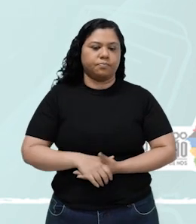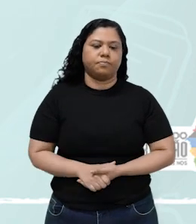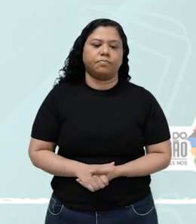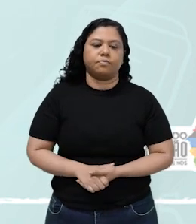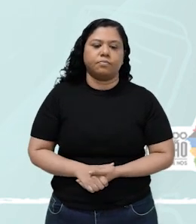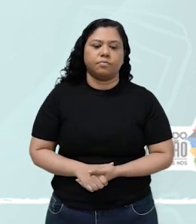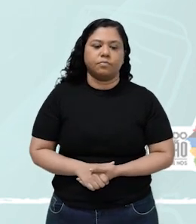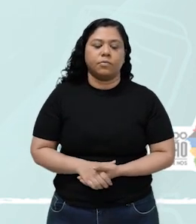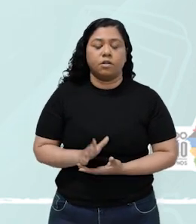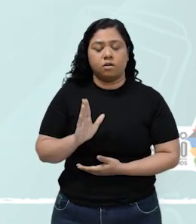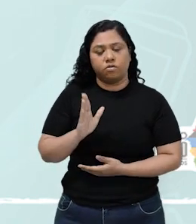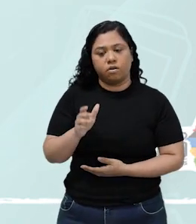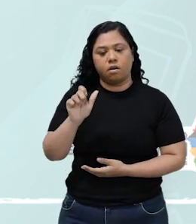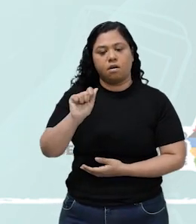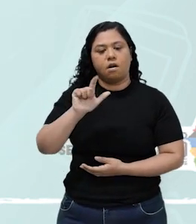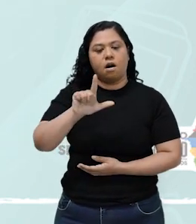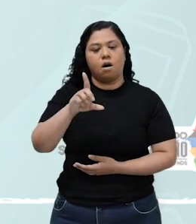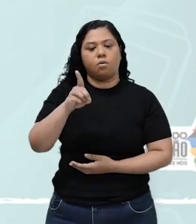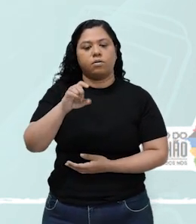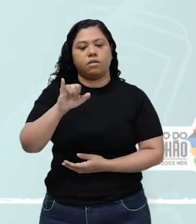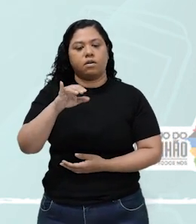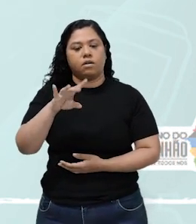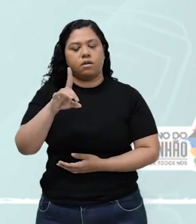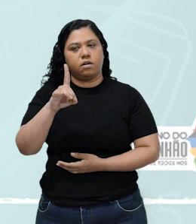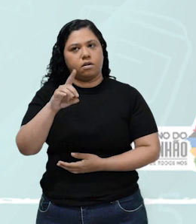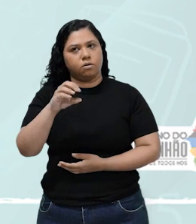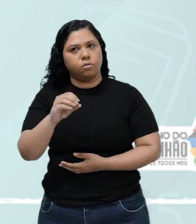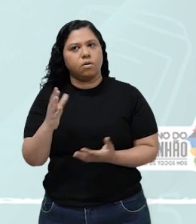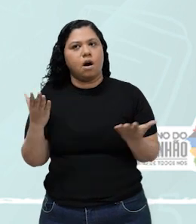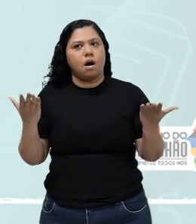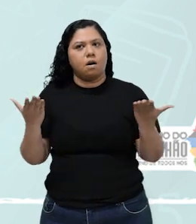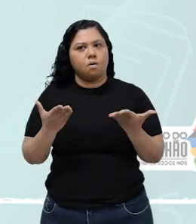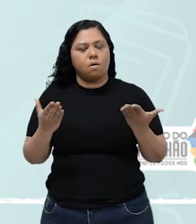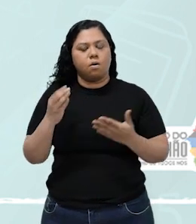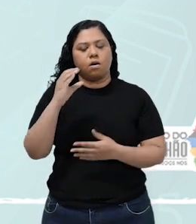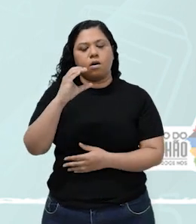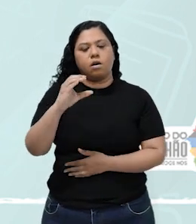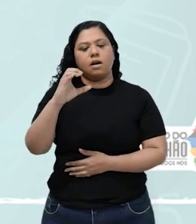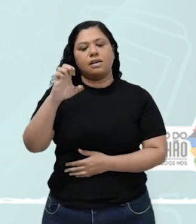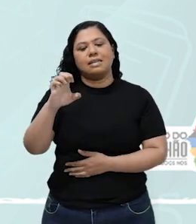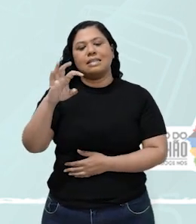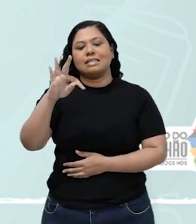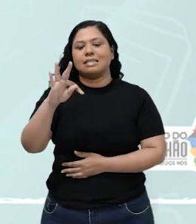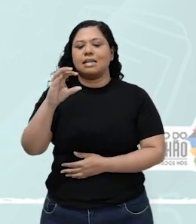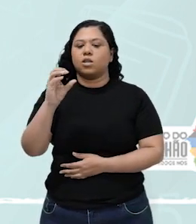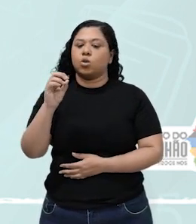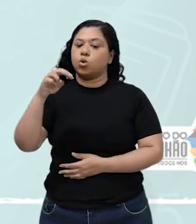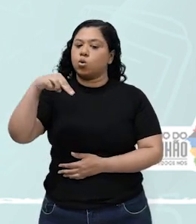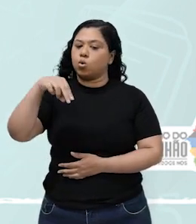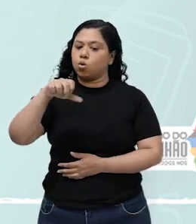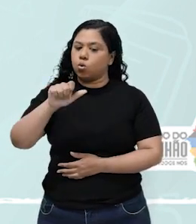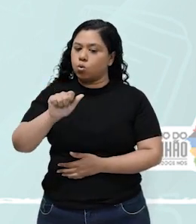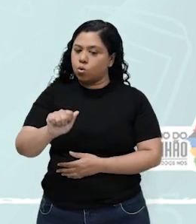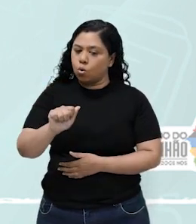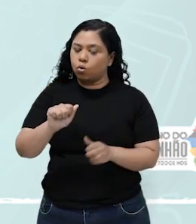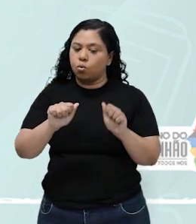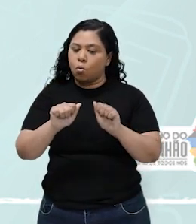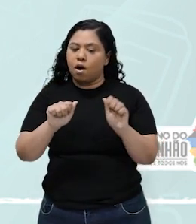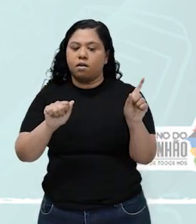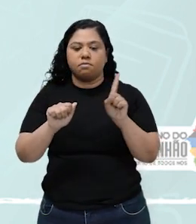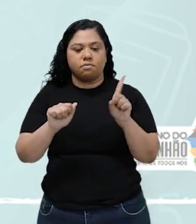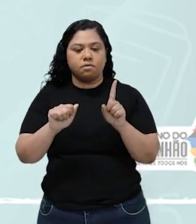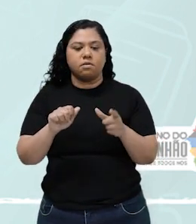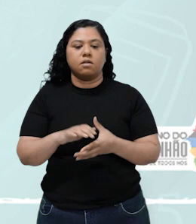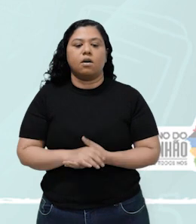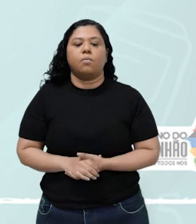Bom, falamos dos aldeídos, agora vamos falar das cetonas. Cetonas, não acetona, cetona.